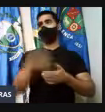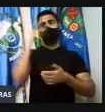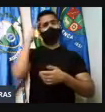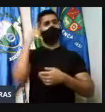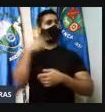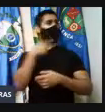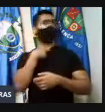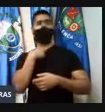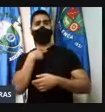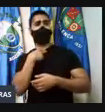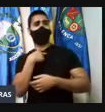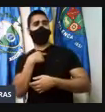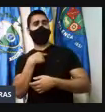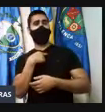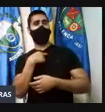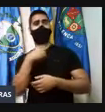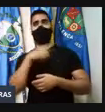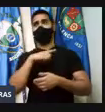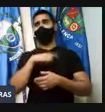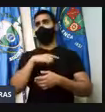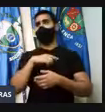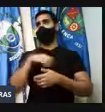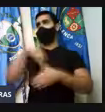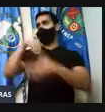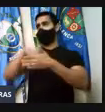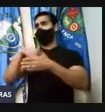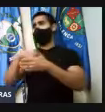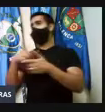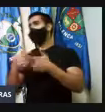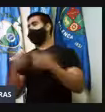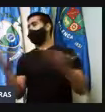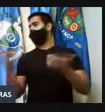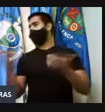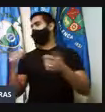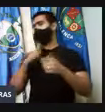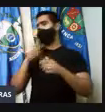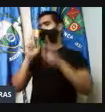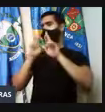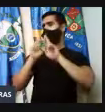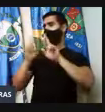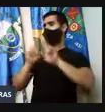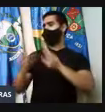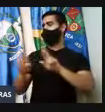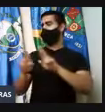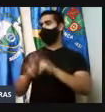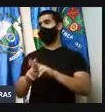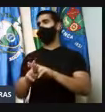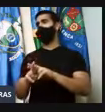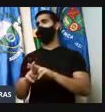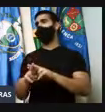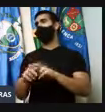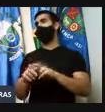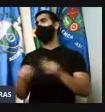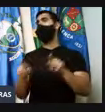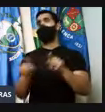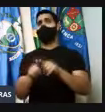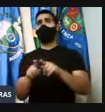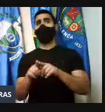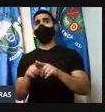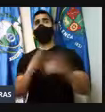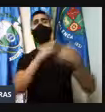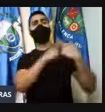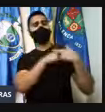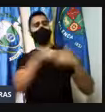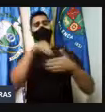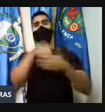da pandemia. Esse resultado que nós estamos tendo agora é um recall, é um fruto do processo eleitoral, onde houve